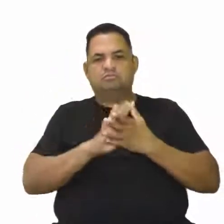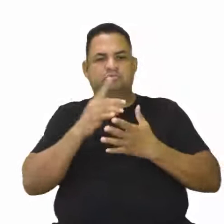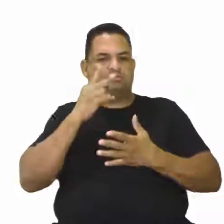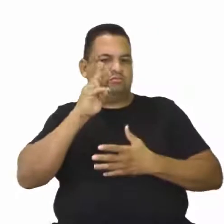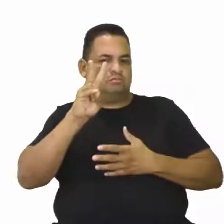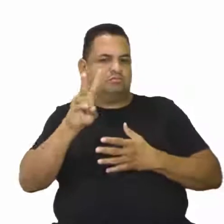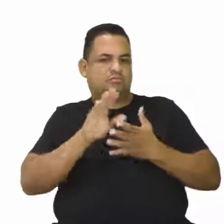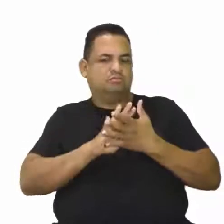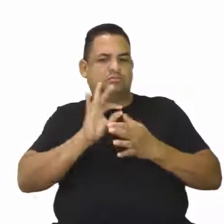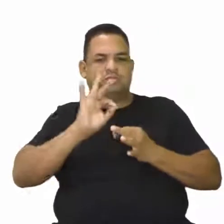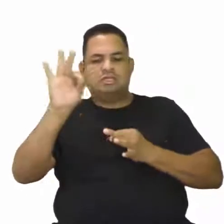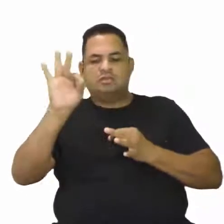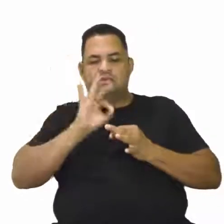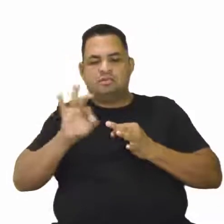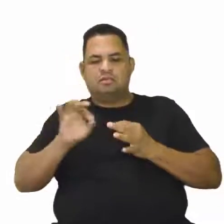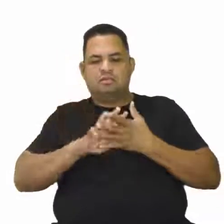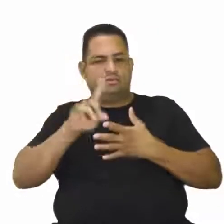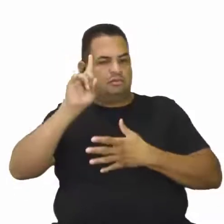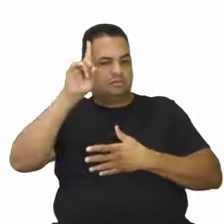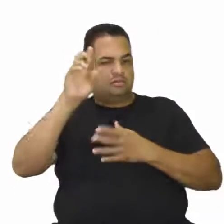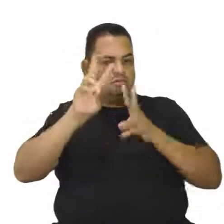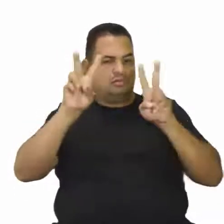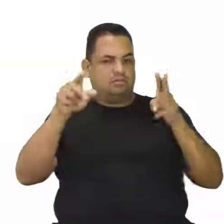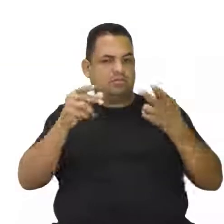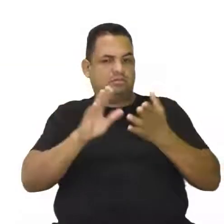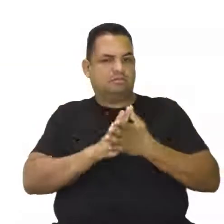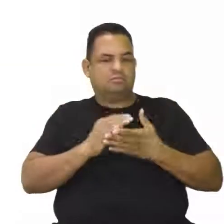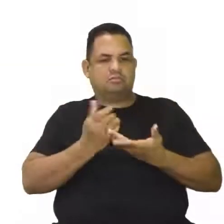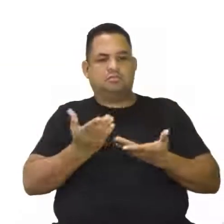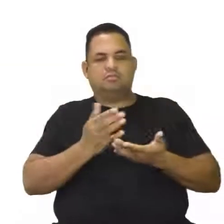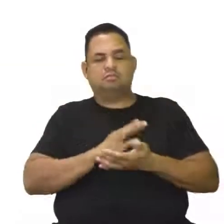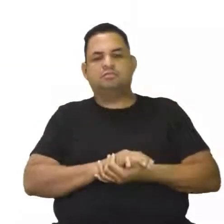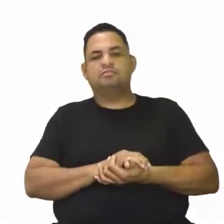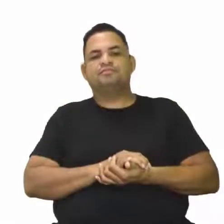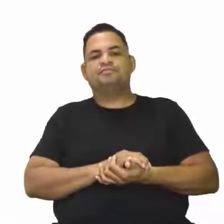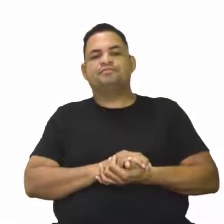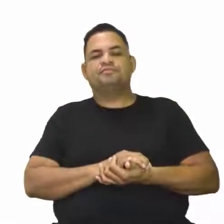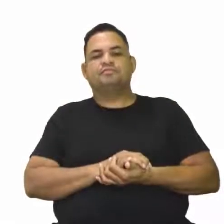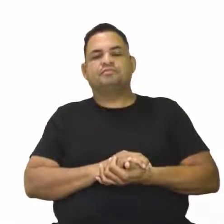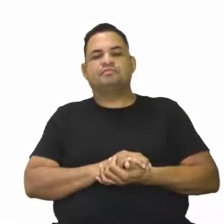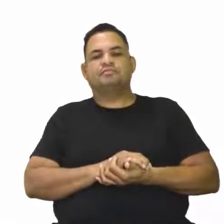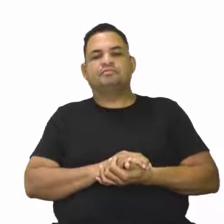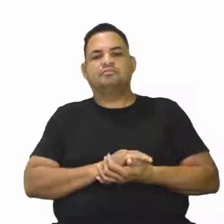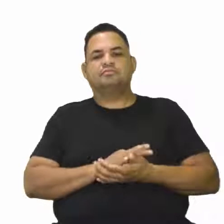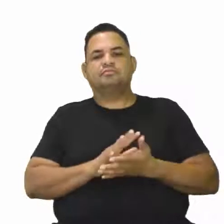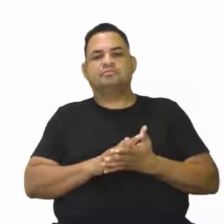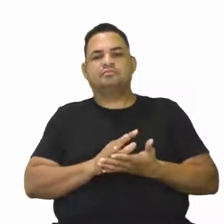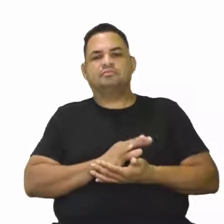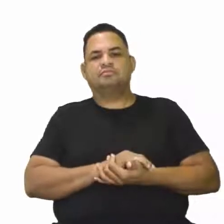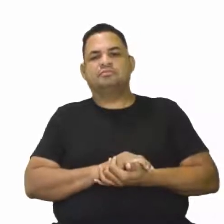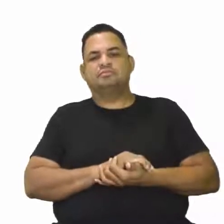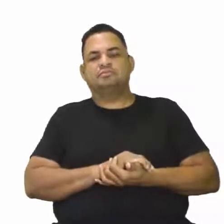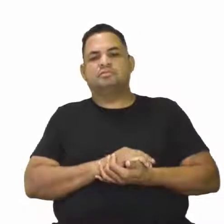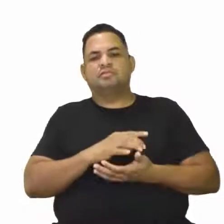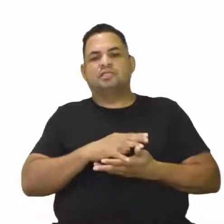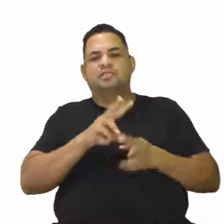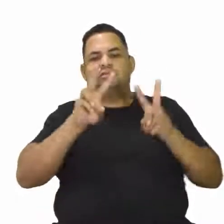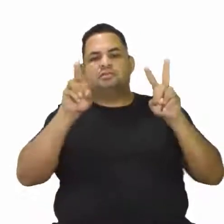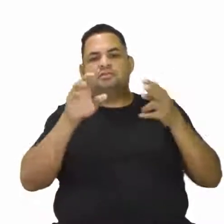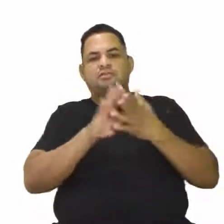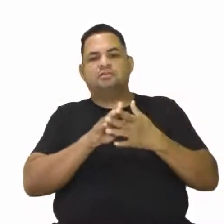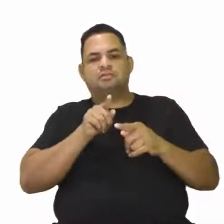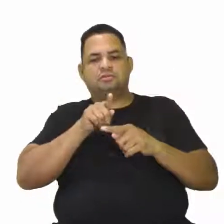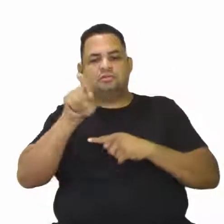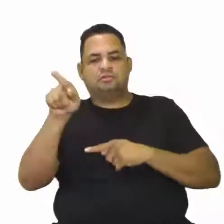visualizar a ramificação de ideias e assuntos que são muito amplos. É aqueles que vêm com um tema aqui e aí ele vem com as